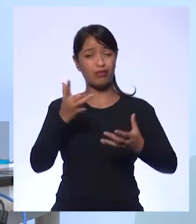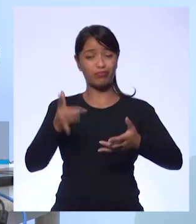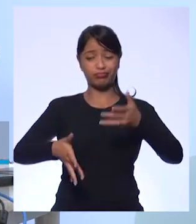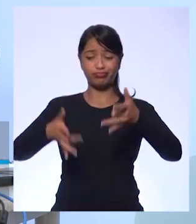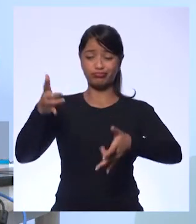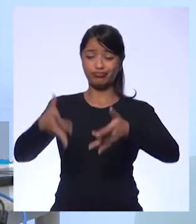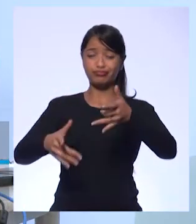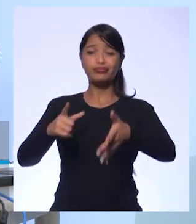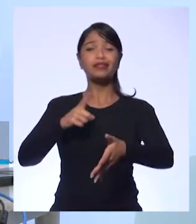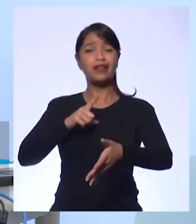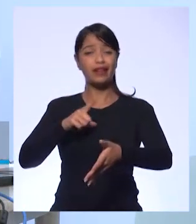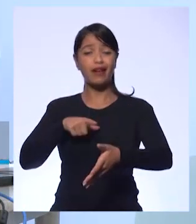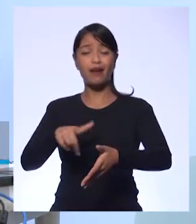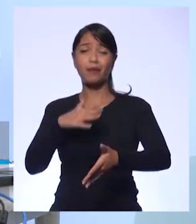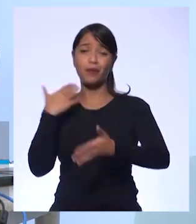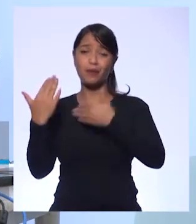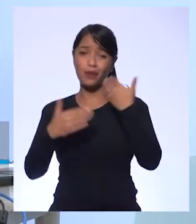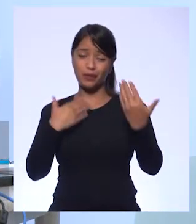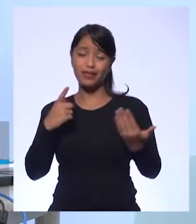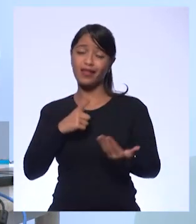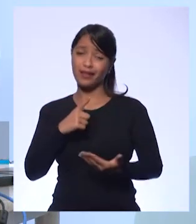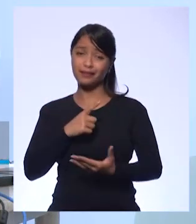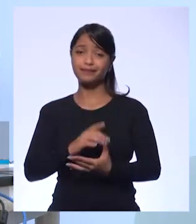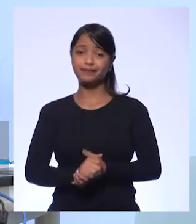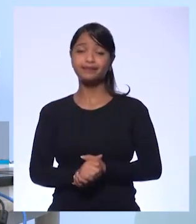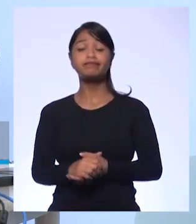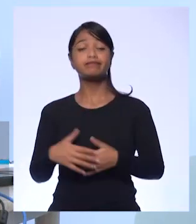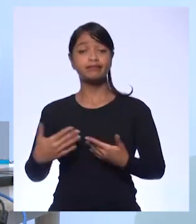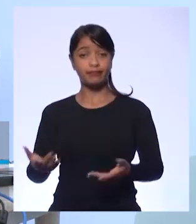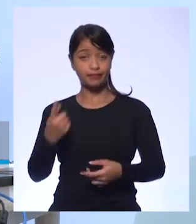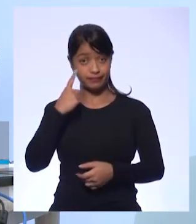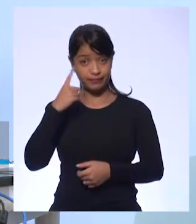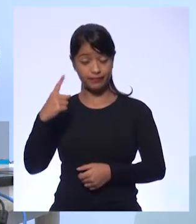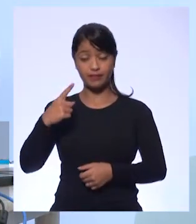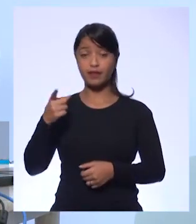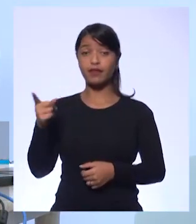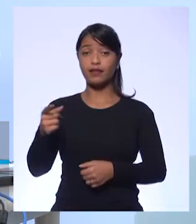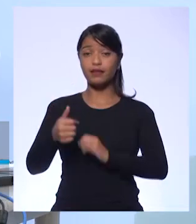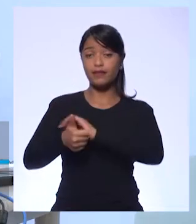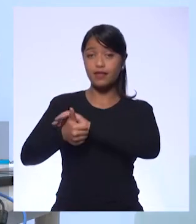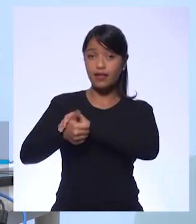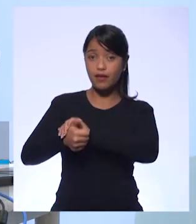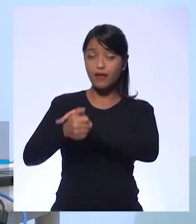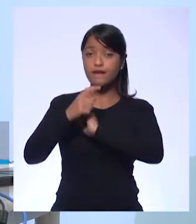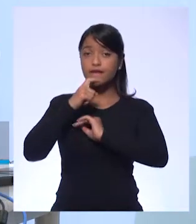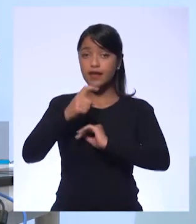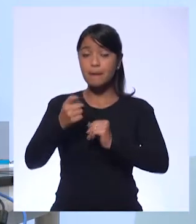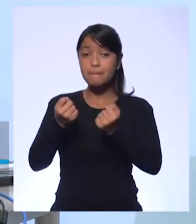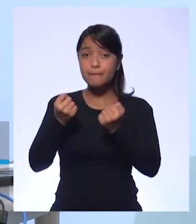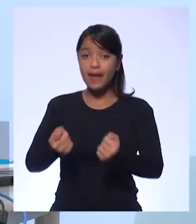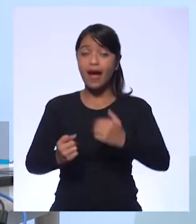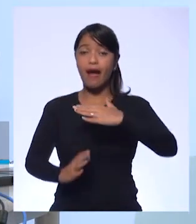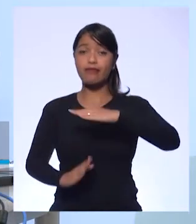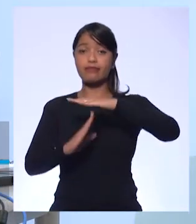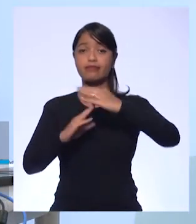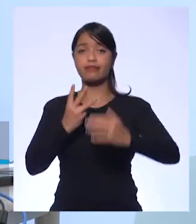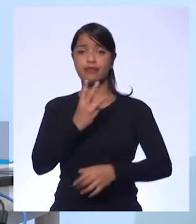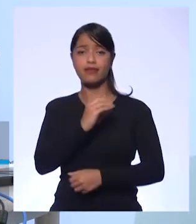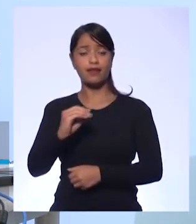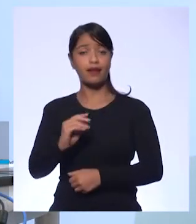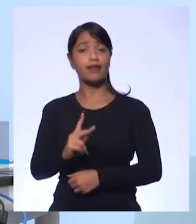quilos é dessa tartaruga verde. Quem sabe outra pode chegar, que eu não lembro exatamente o número, né? Então, muito bem, temos um texto aí,